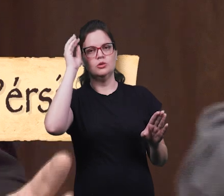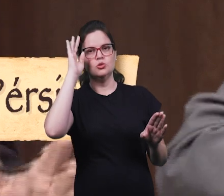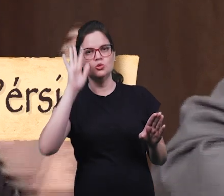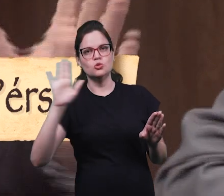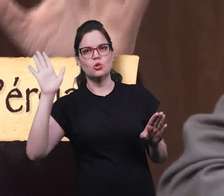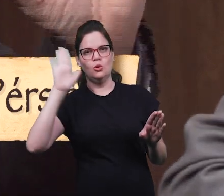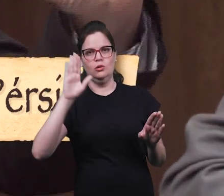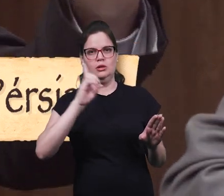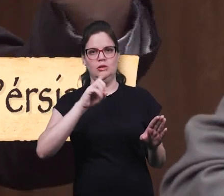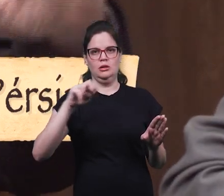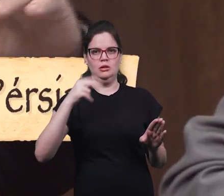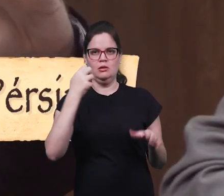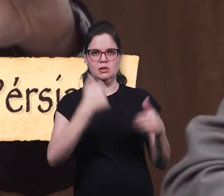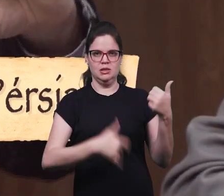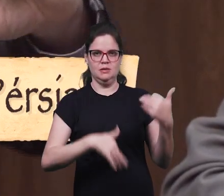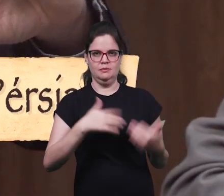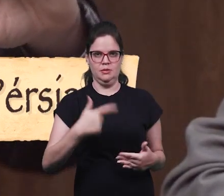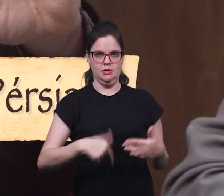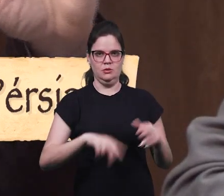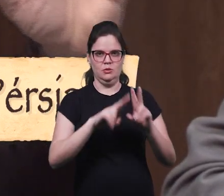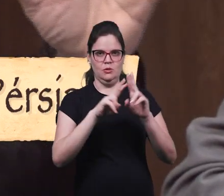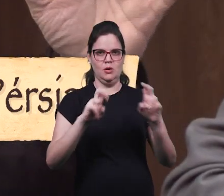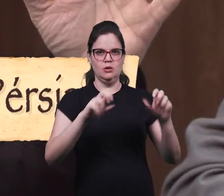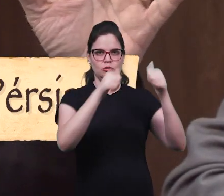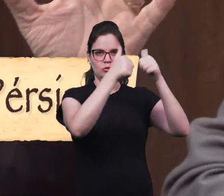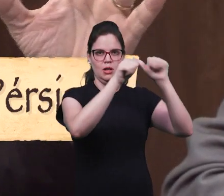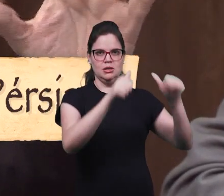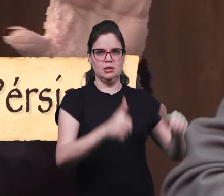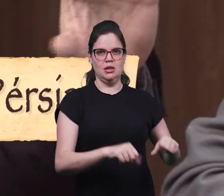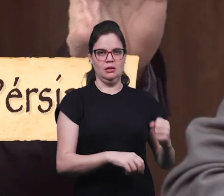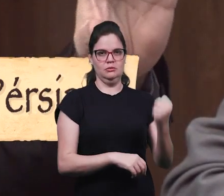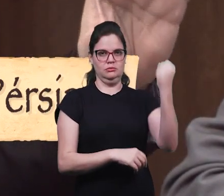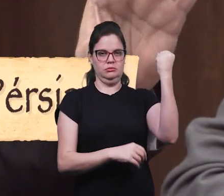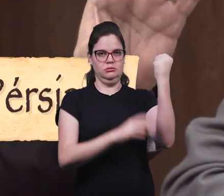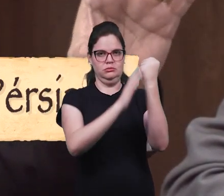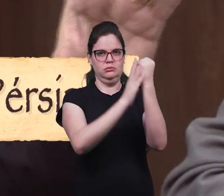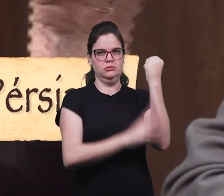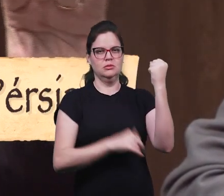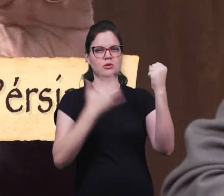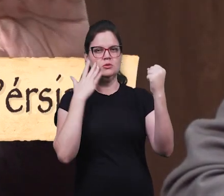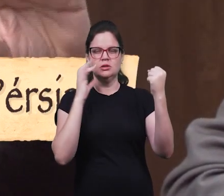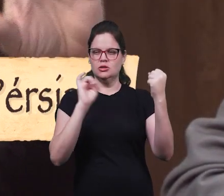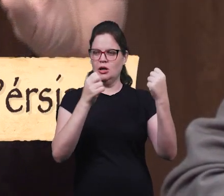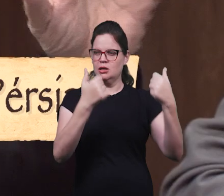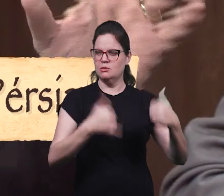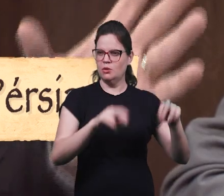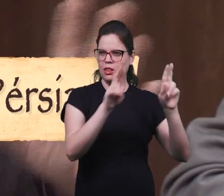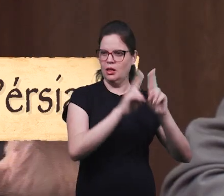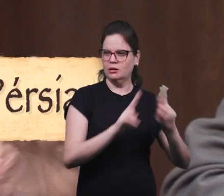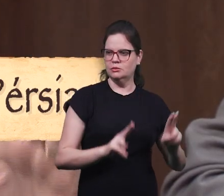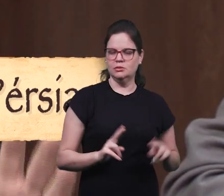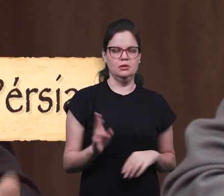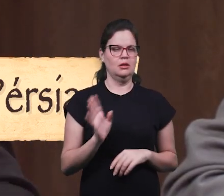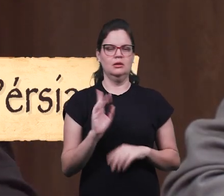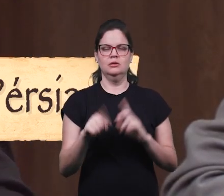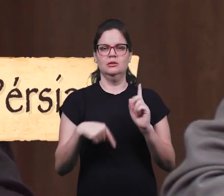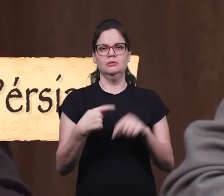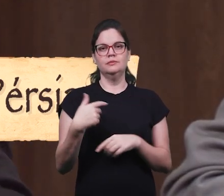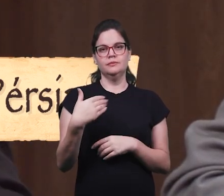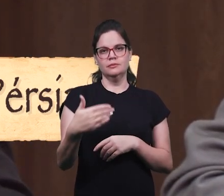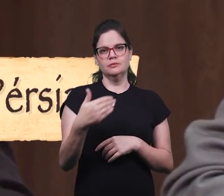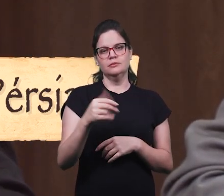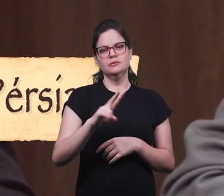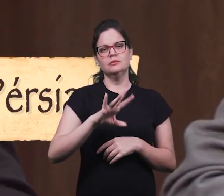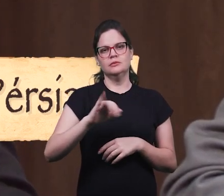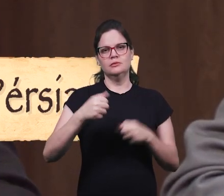com a estátua. Eu não sei se já falamos sobre Nabucodonosor, algum outro episódio. Não, vamos falar num próximo